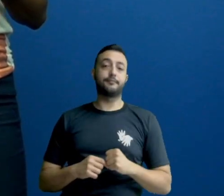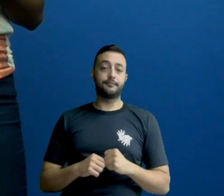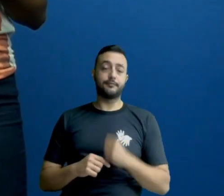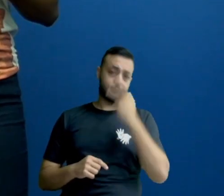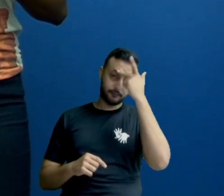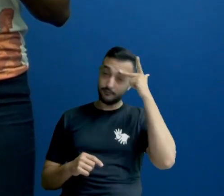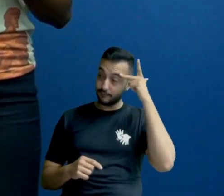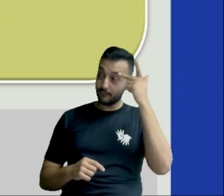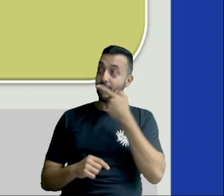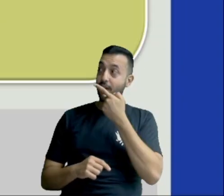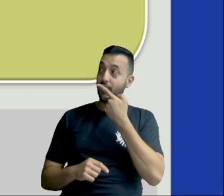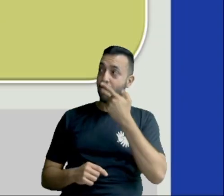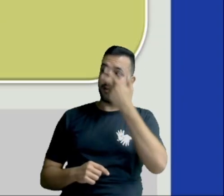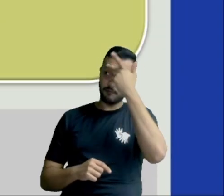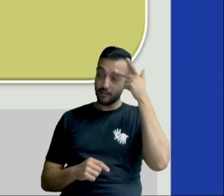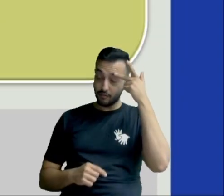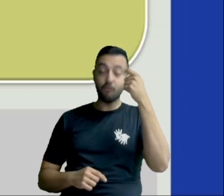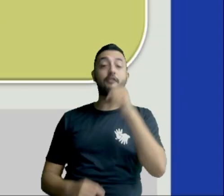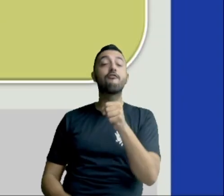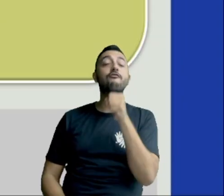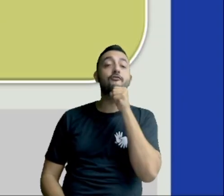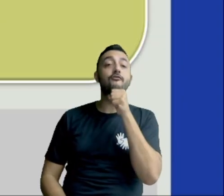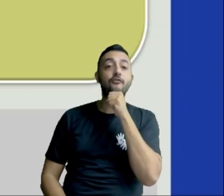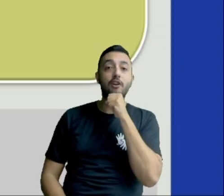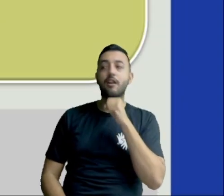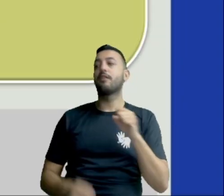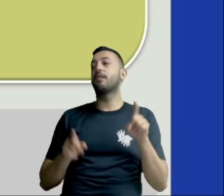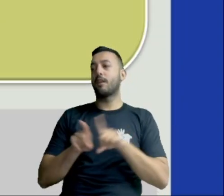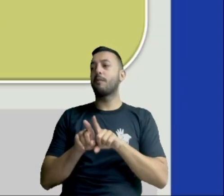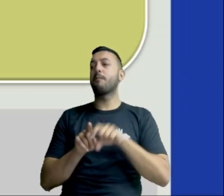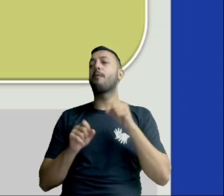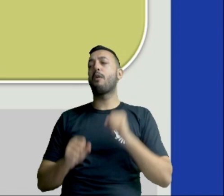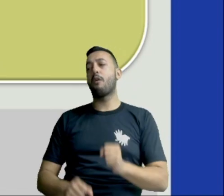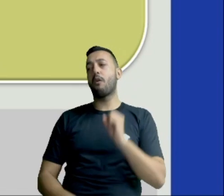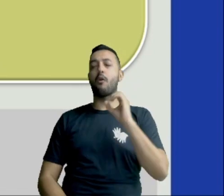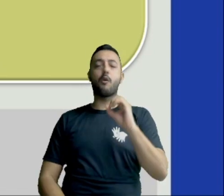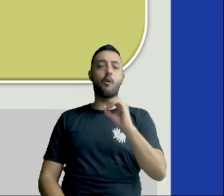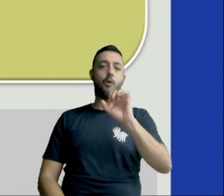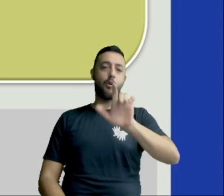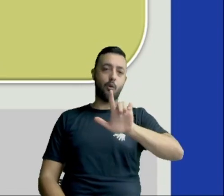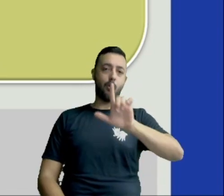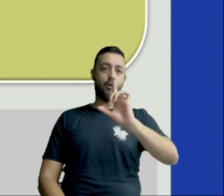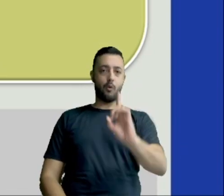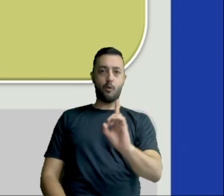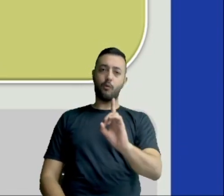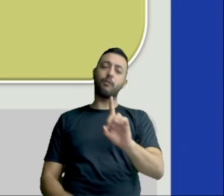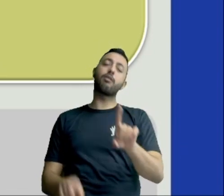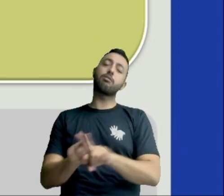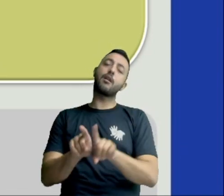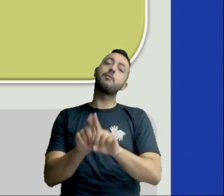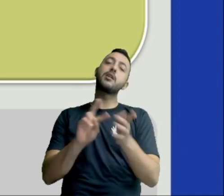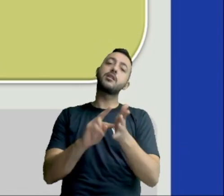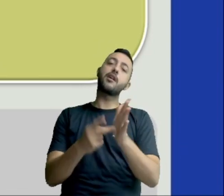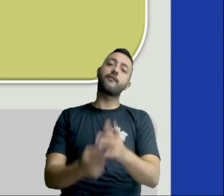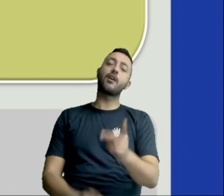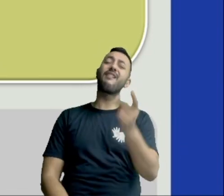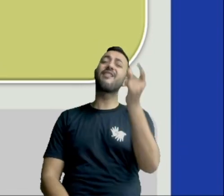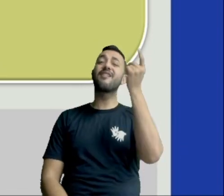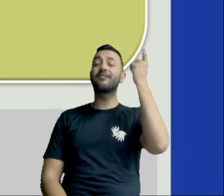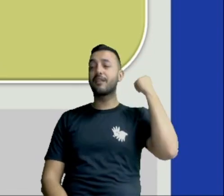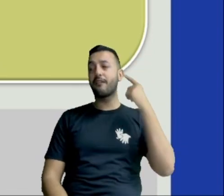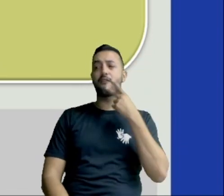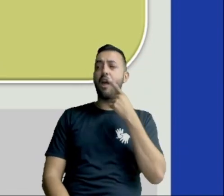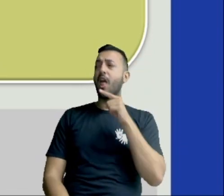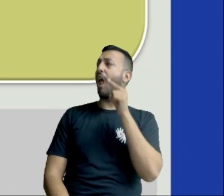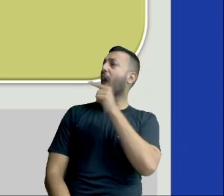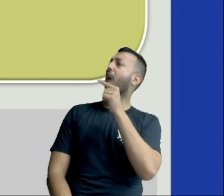sobre alguém para dizer que ele é velho, também esse old pode ser considerado antigo. Quero dizer que ele é velho.